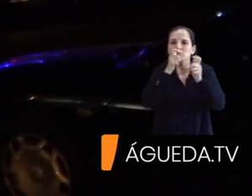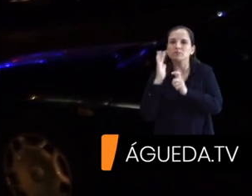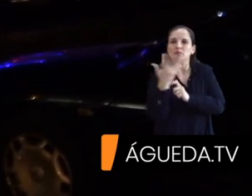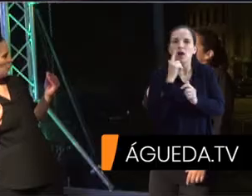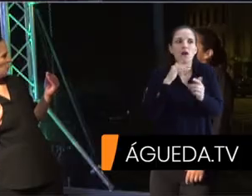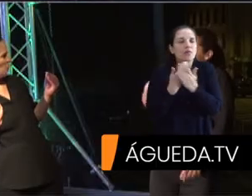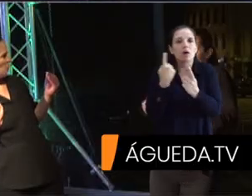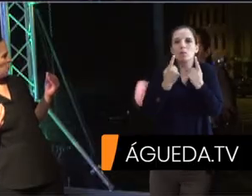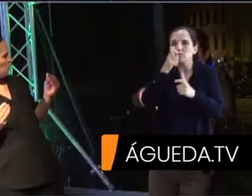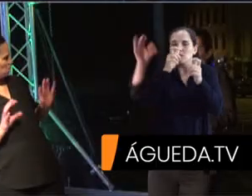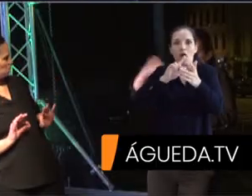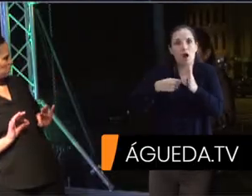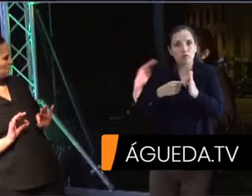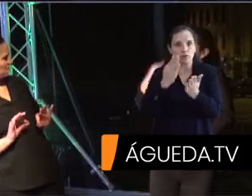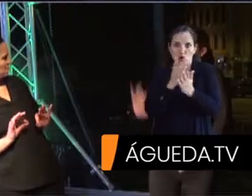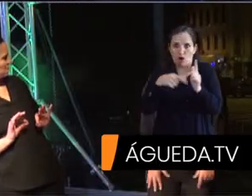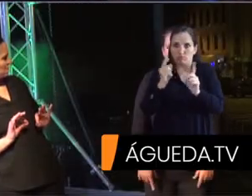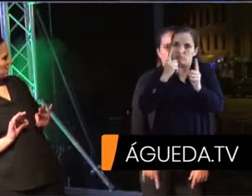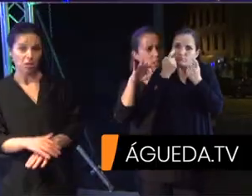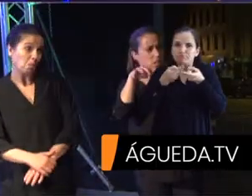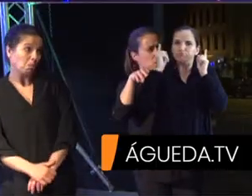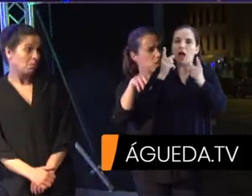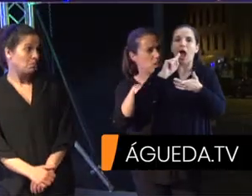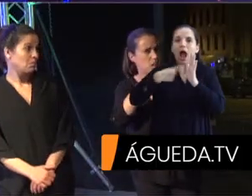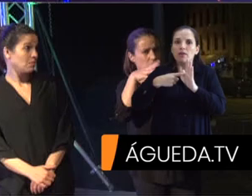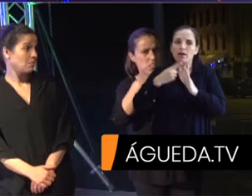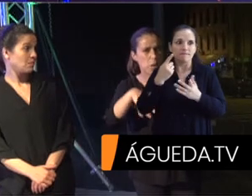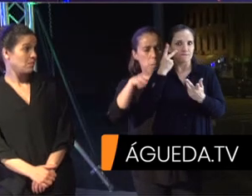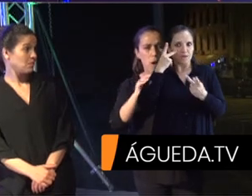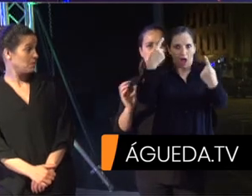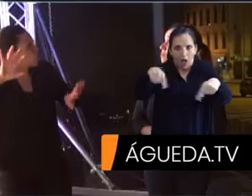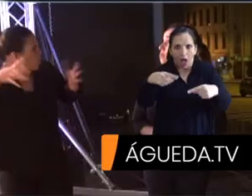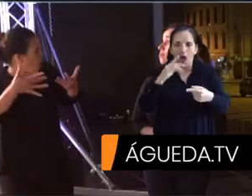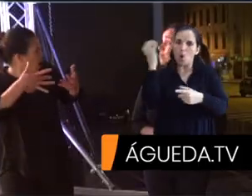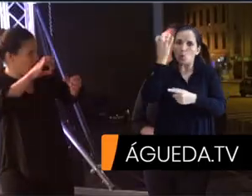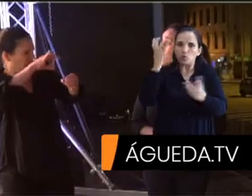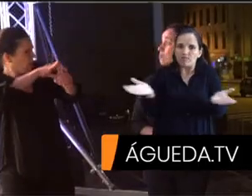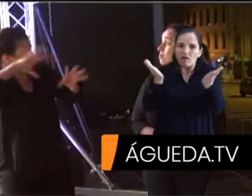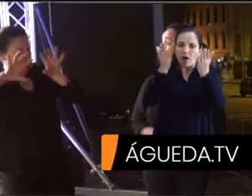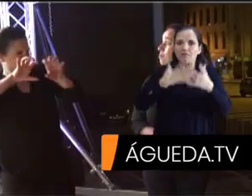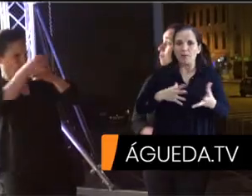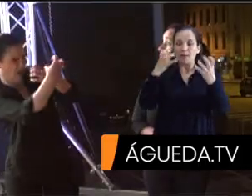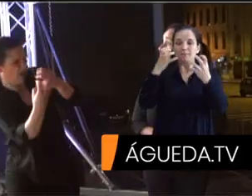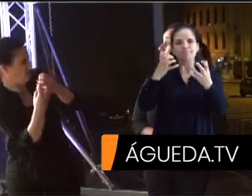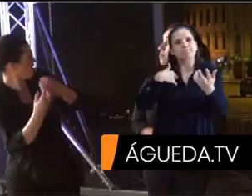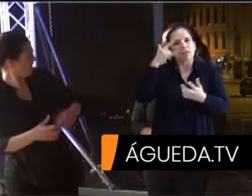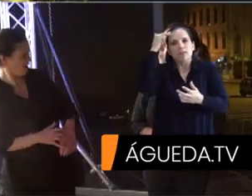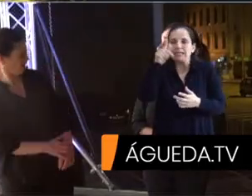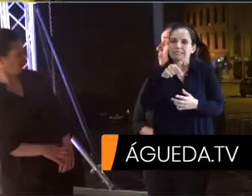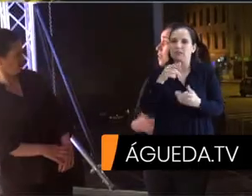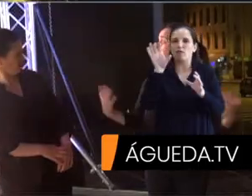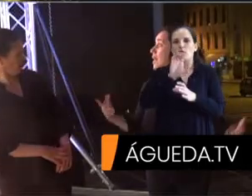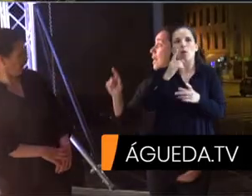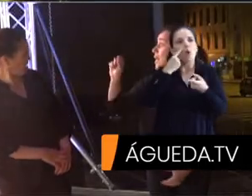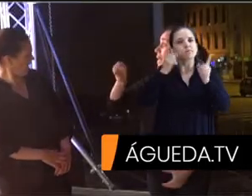público de Agda e não só, mostrar que a Agda continua viva, que a Agda continua a querer promover a cultura e arranjámos esta forma de